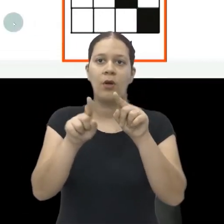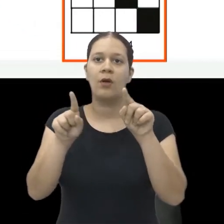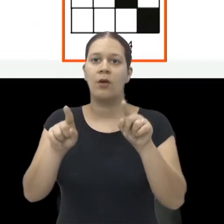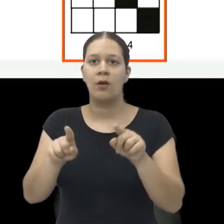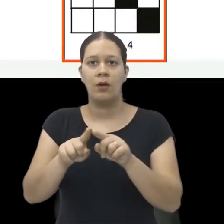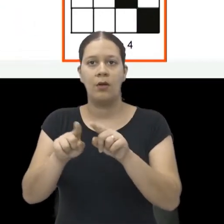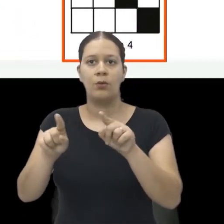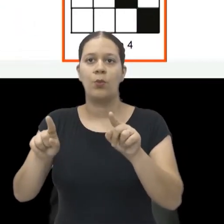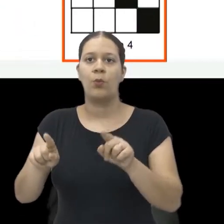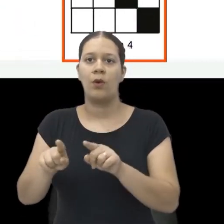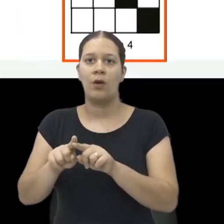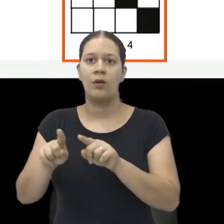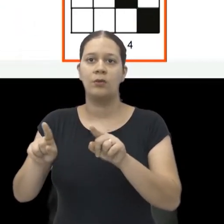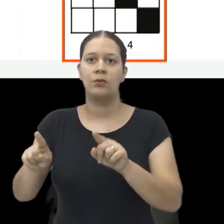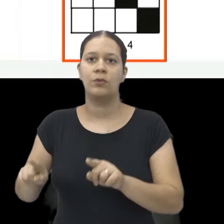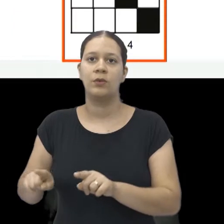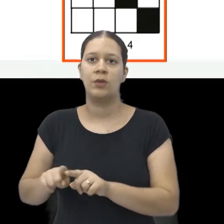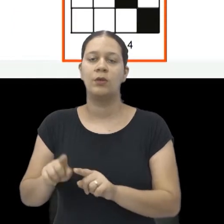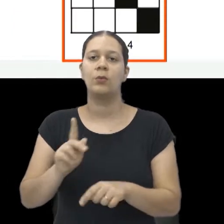quadrados pretos.